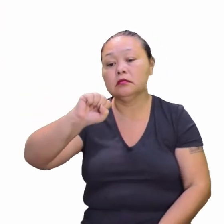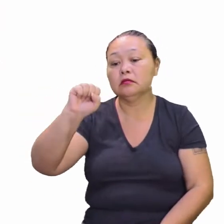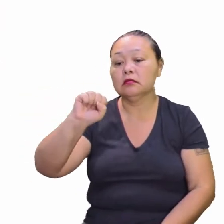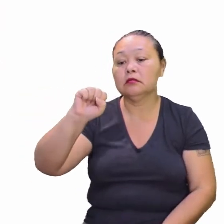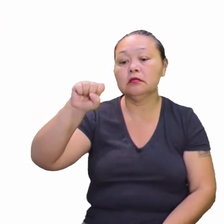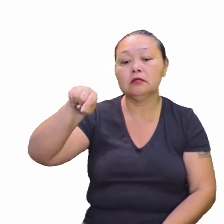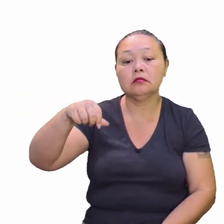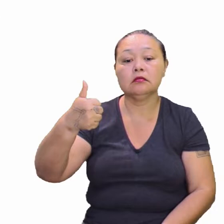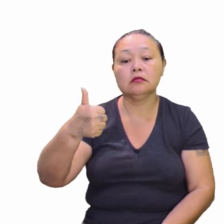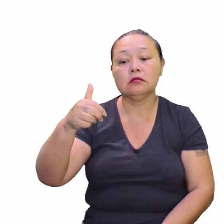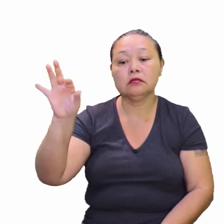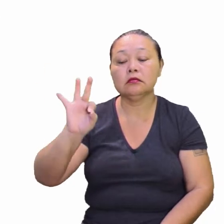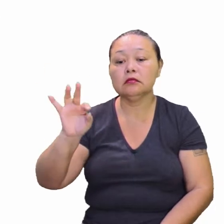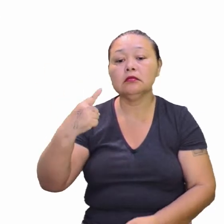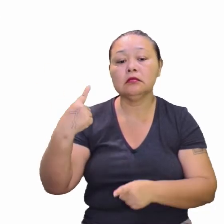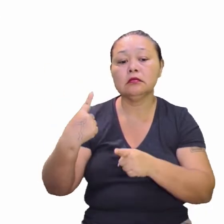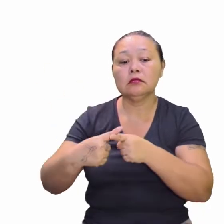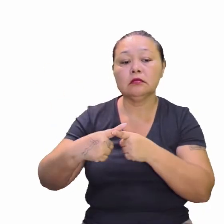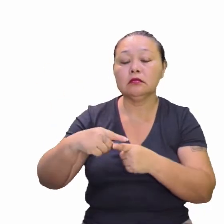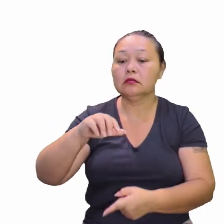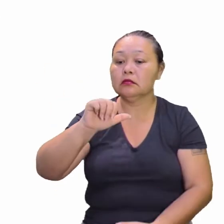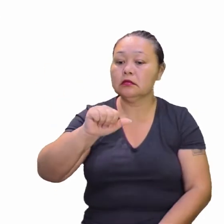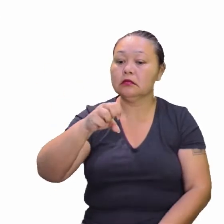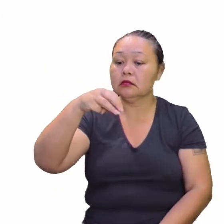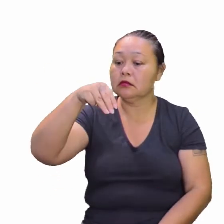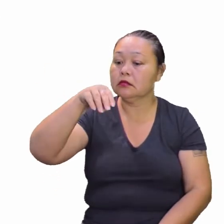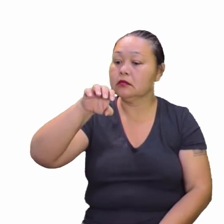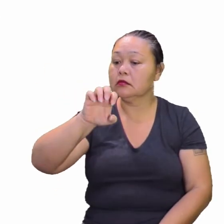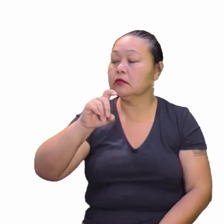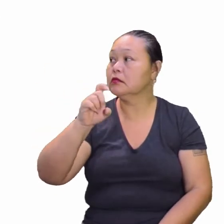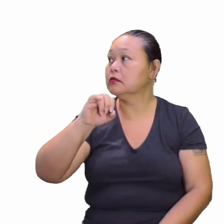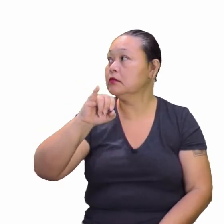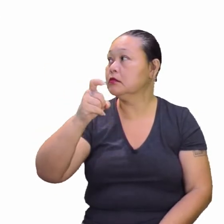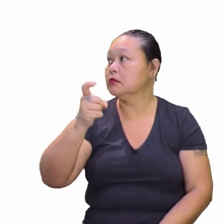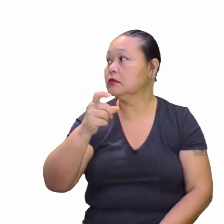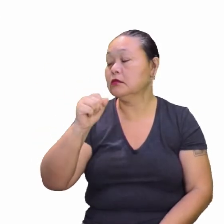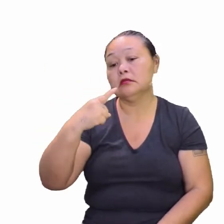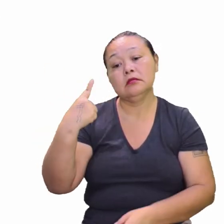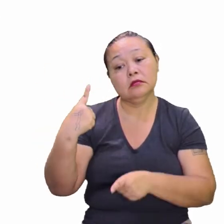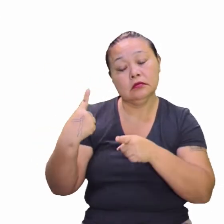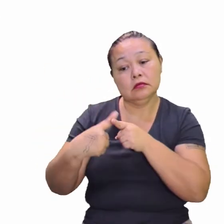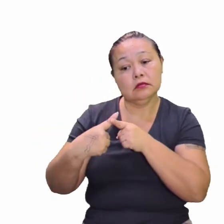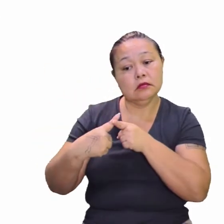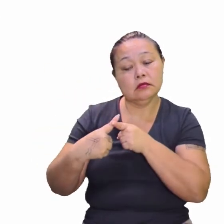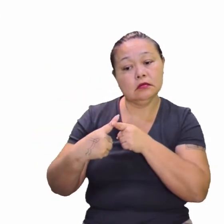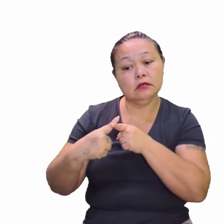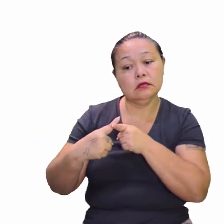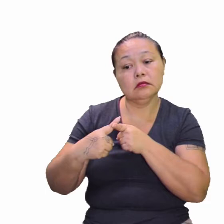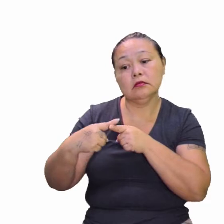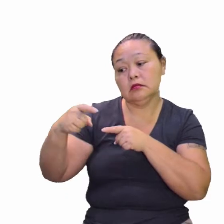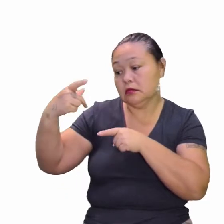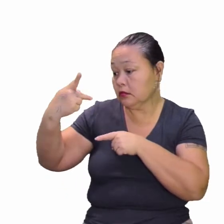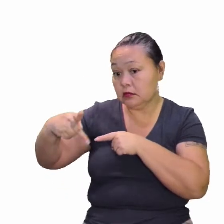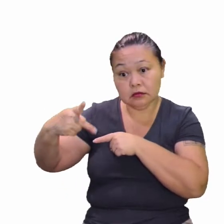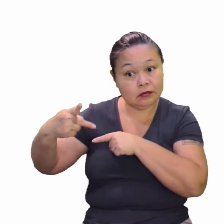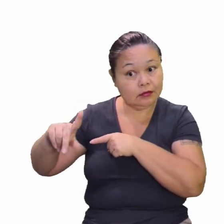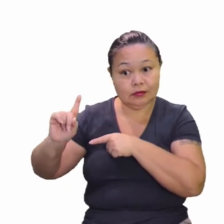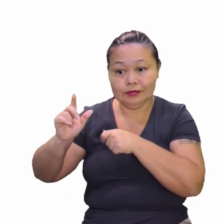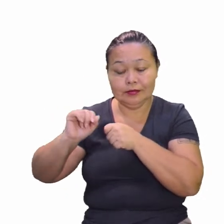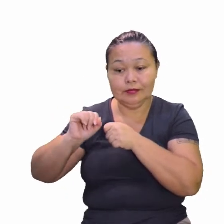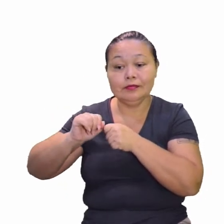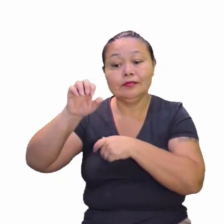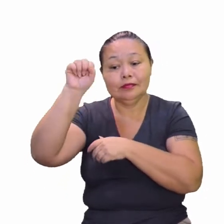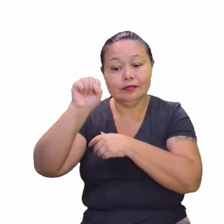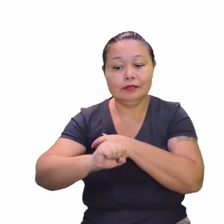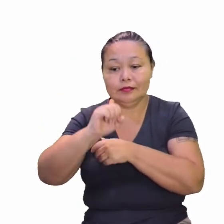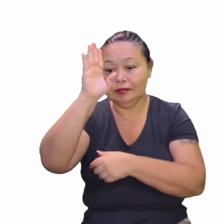por que a ameixa é tão cara quando a gente vai comprar no mercado, hein, Rogério? Ameixa? É, ameixa. Porque ela não é da cultura local. Ela é do sul do